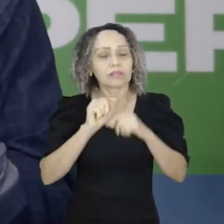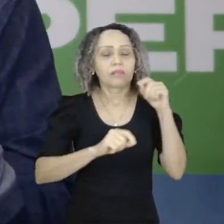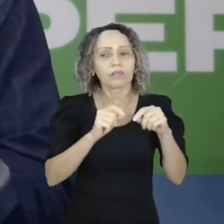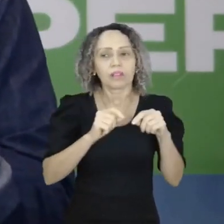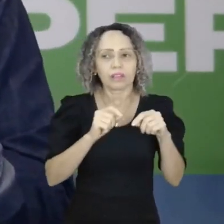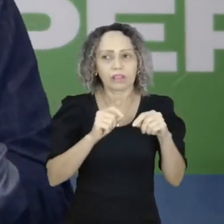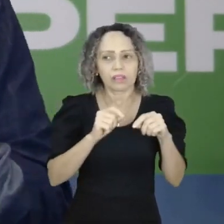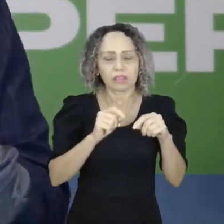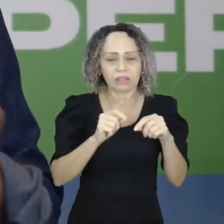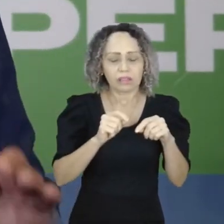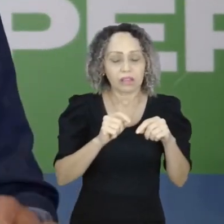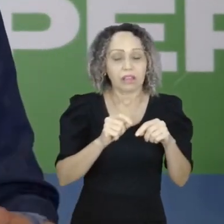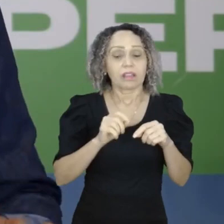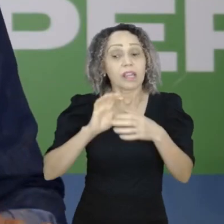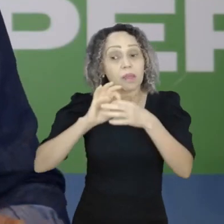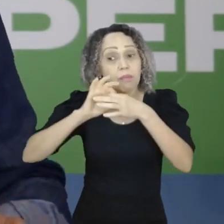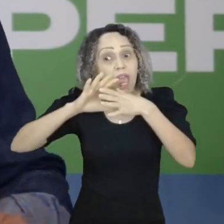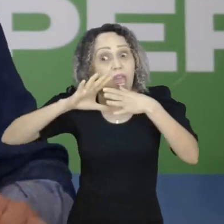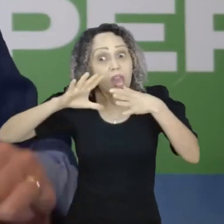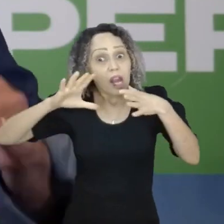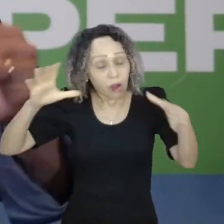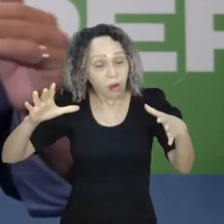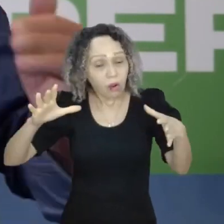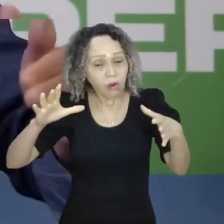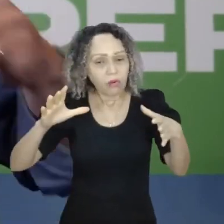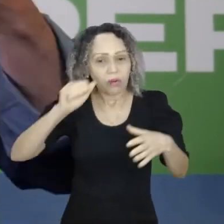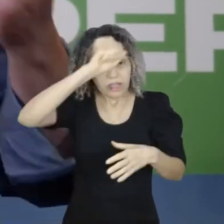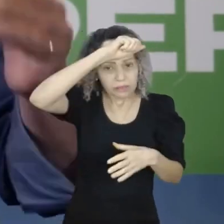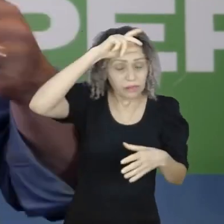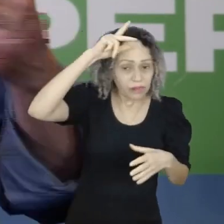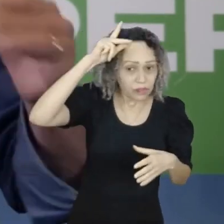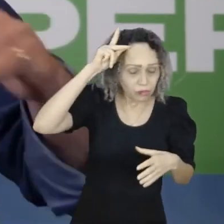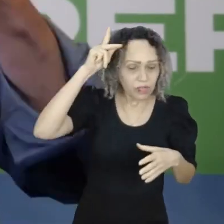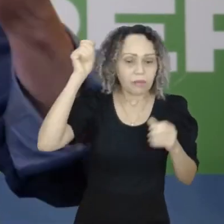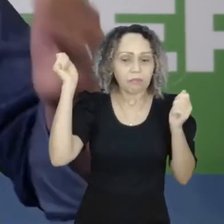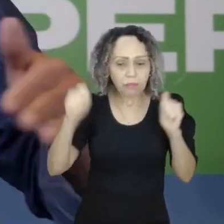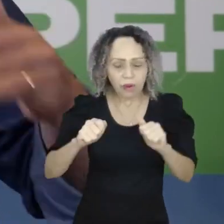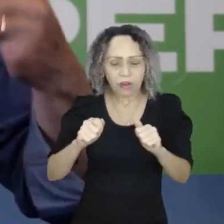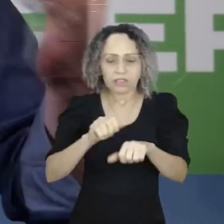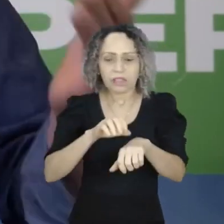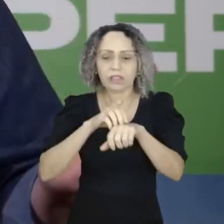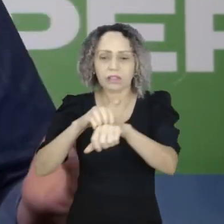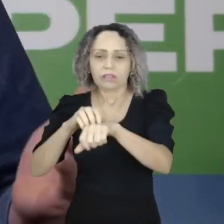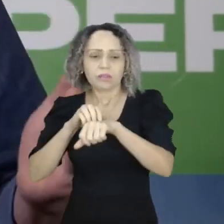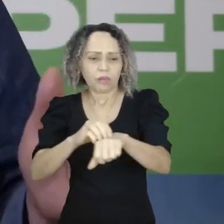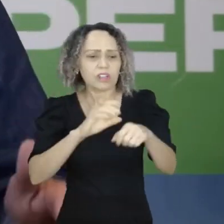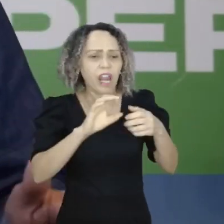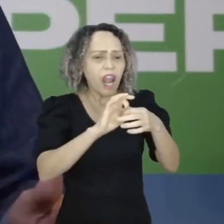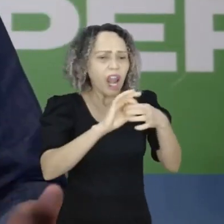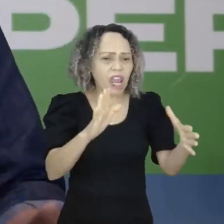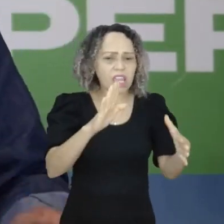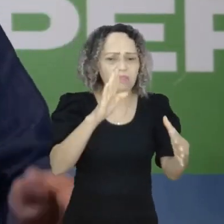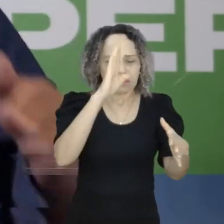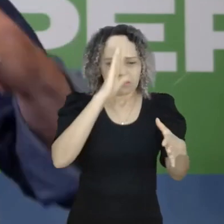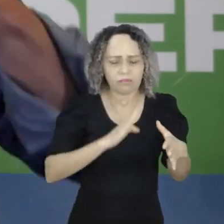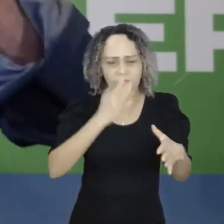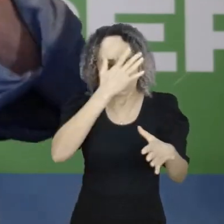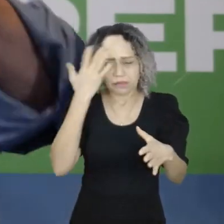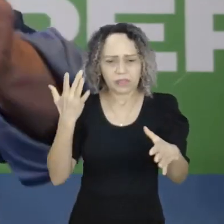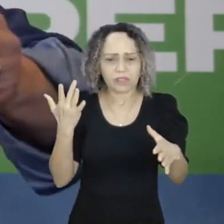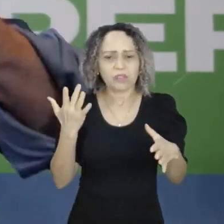de transporte para as pessoas irem votar. Tem estado que está colocando o transporte à disposição para as pessoas irem